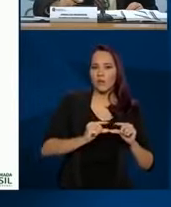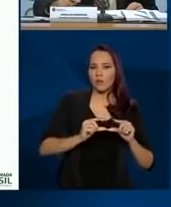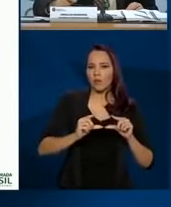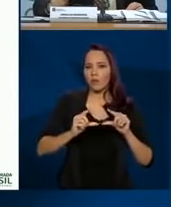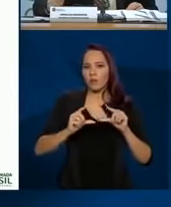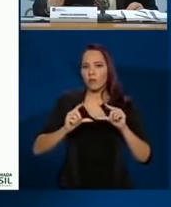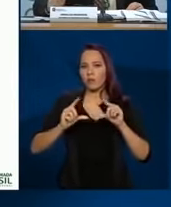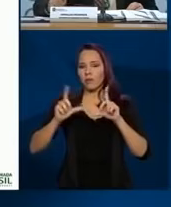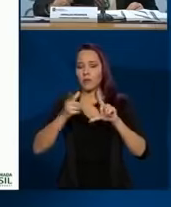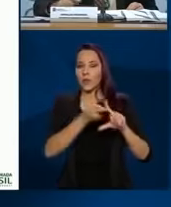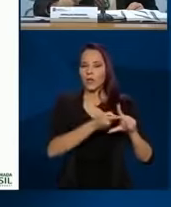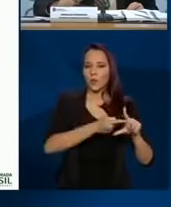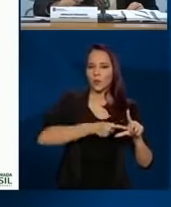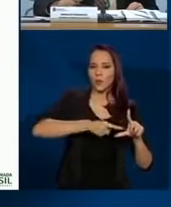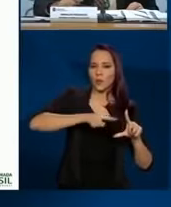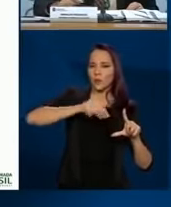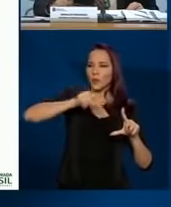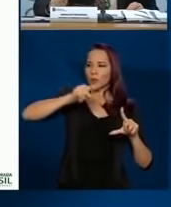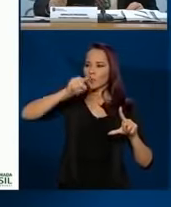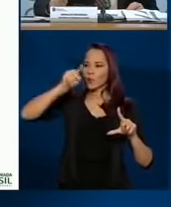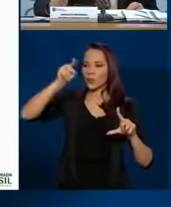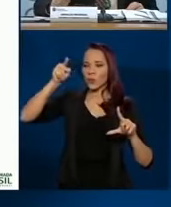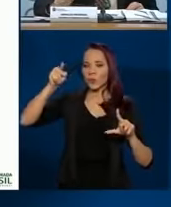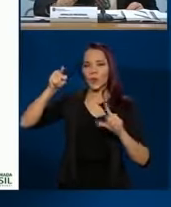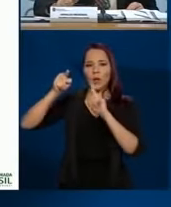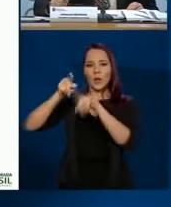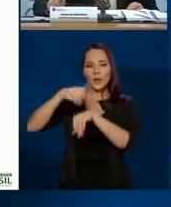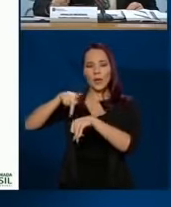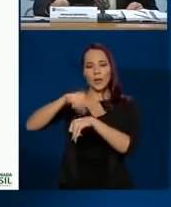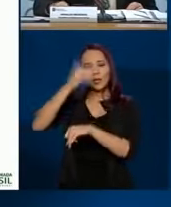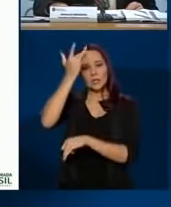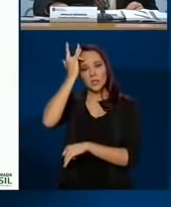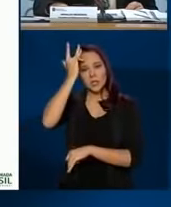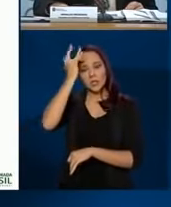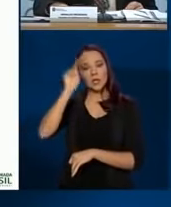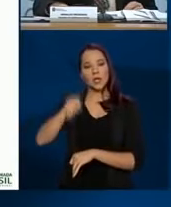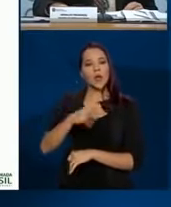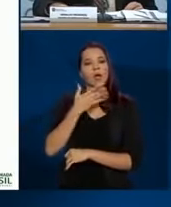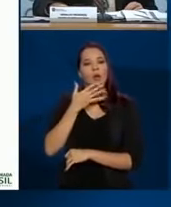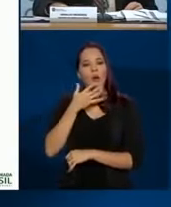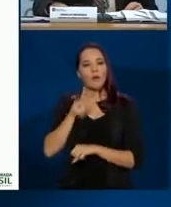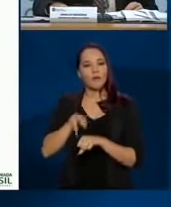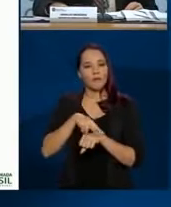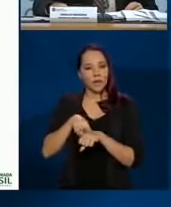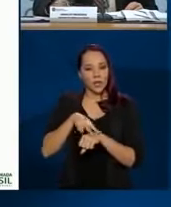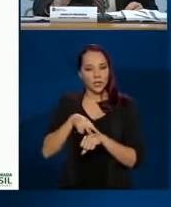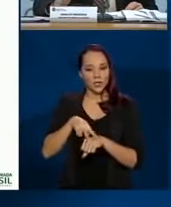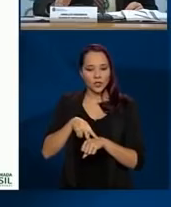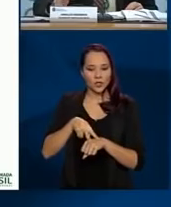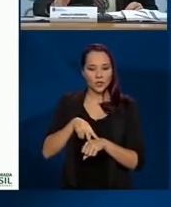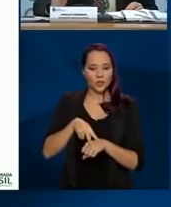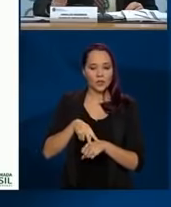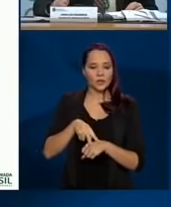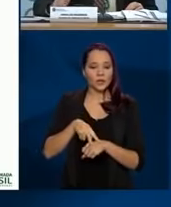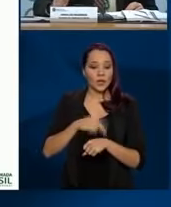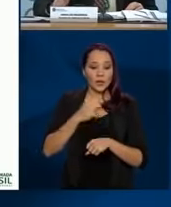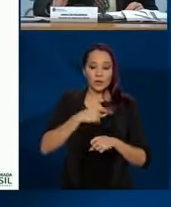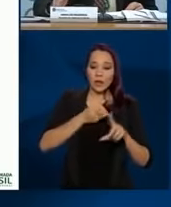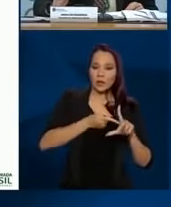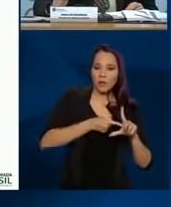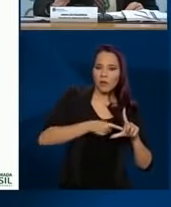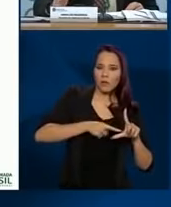casos, a curva epidemiológica da Índia, né, que é o que está em verde, né, que vem